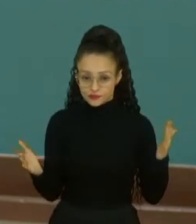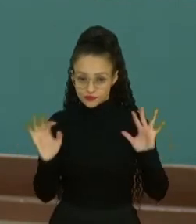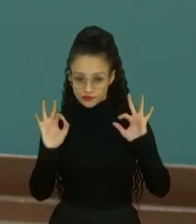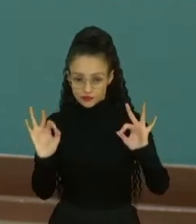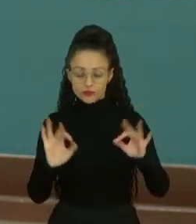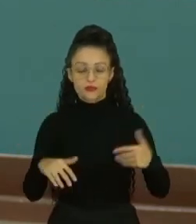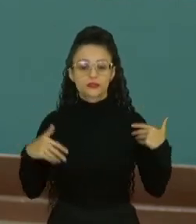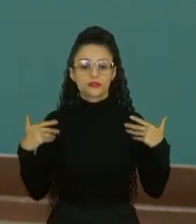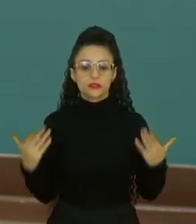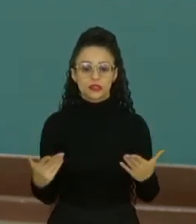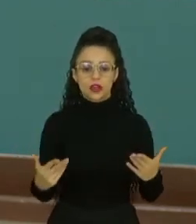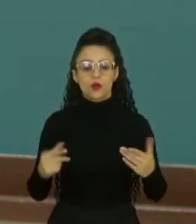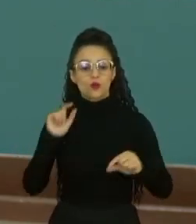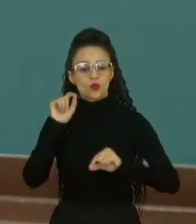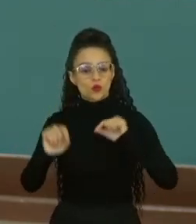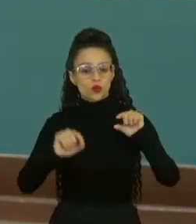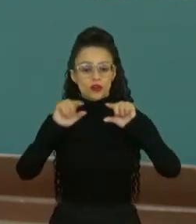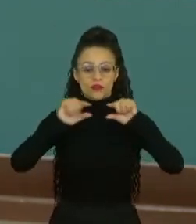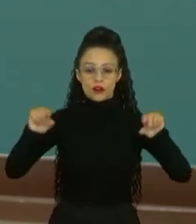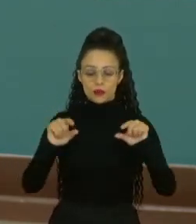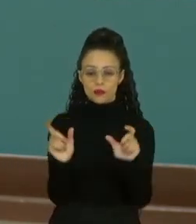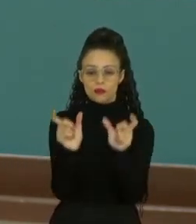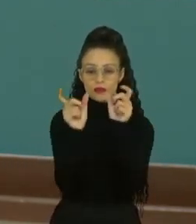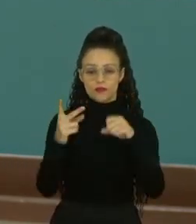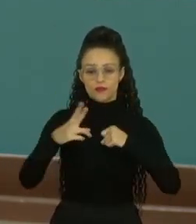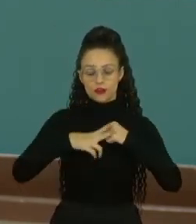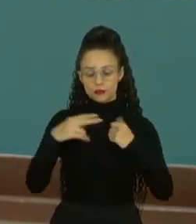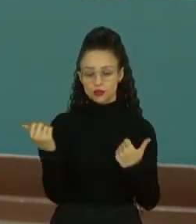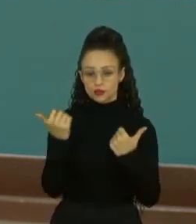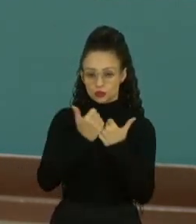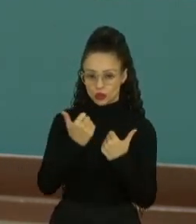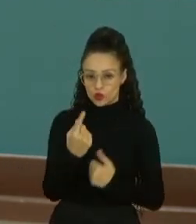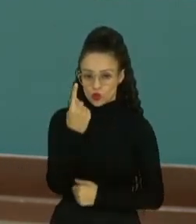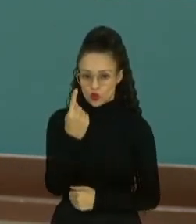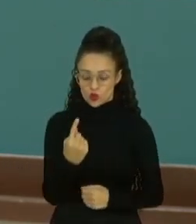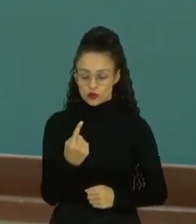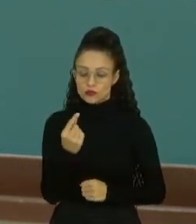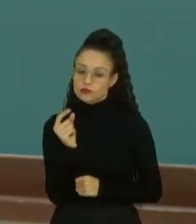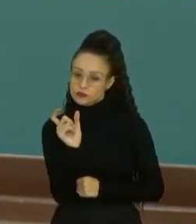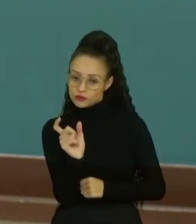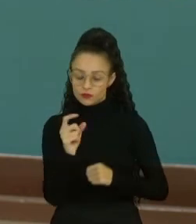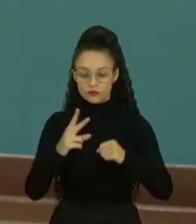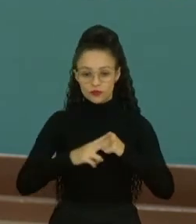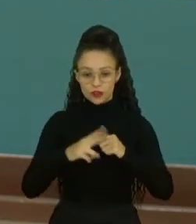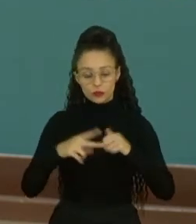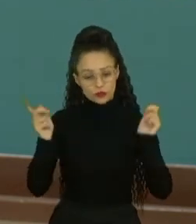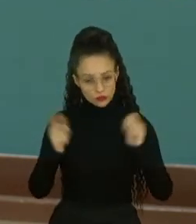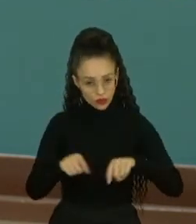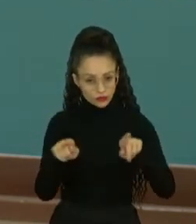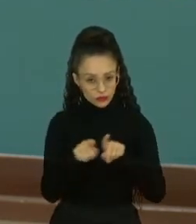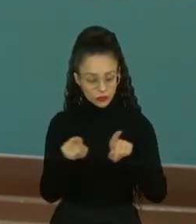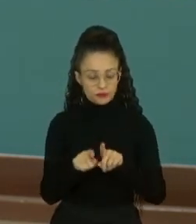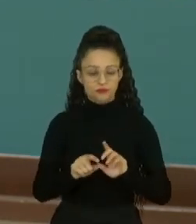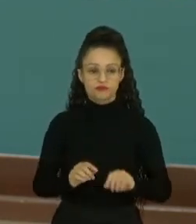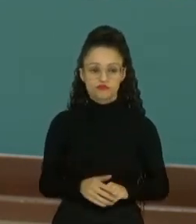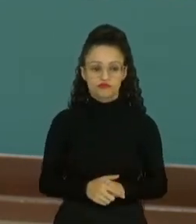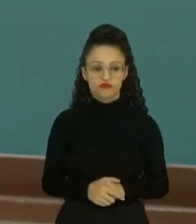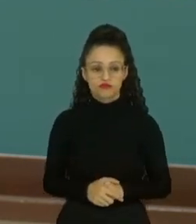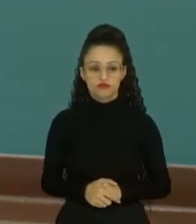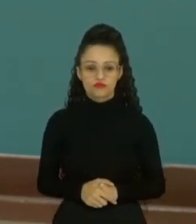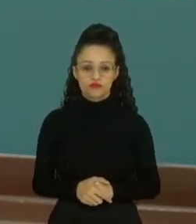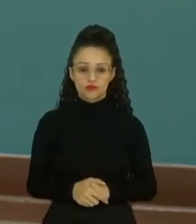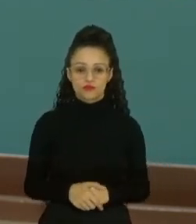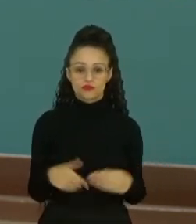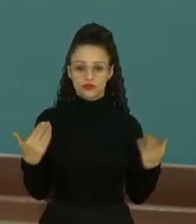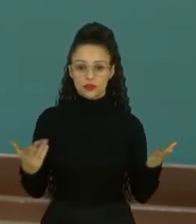certo? Então, locução verbal, vou viajar. Se eu substituísse por um único verbo, seria o verbo viajarei, certo?